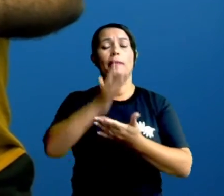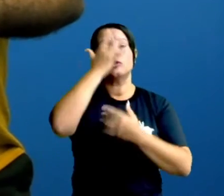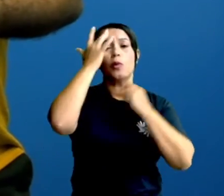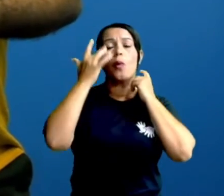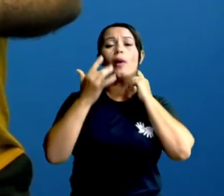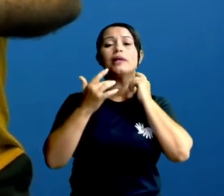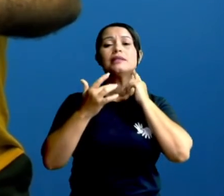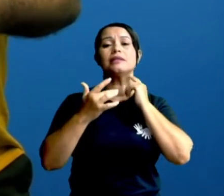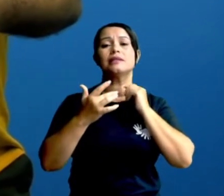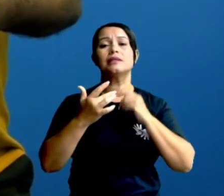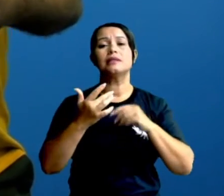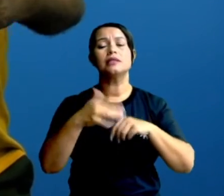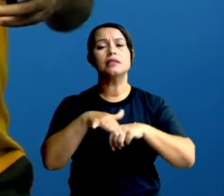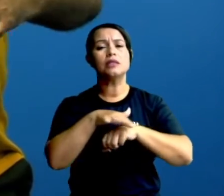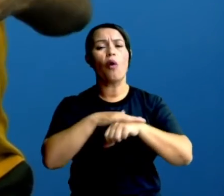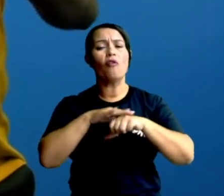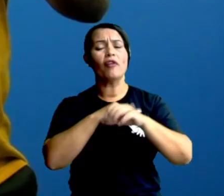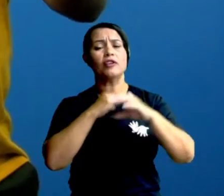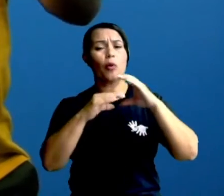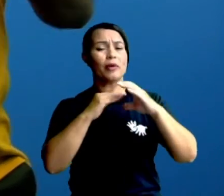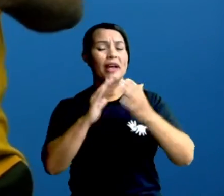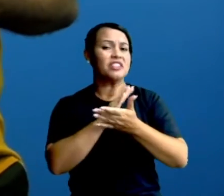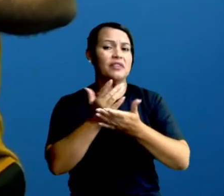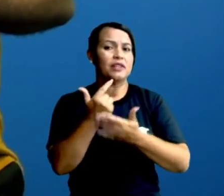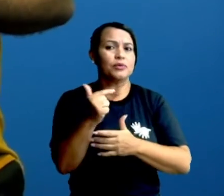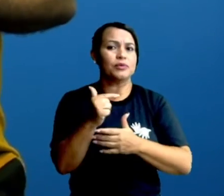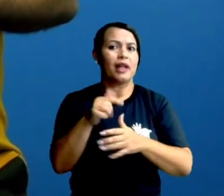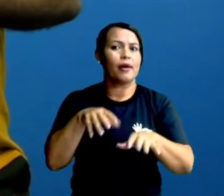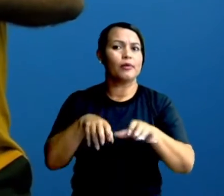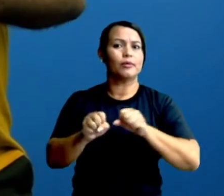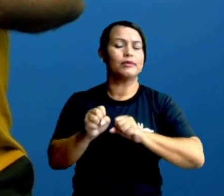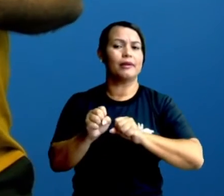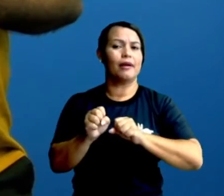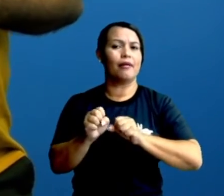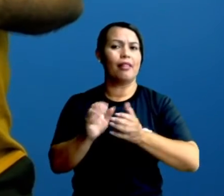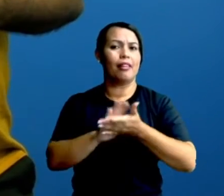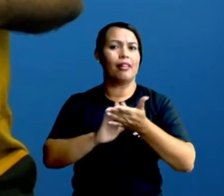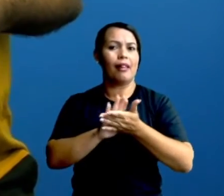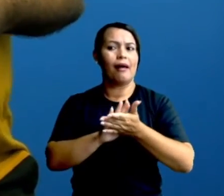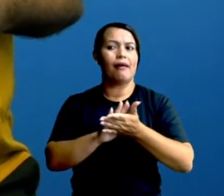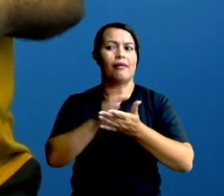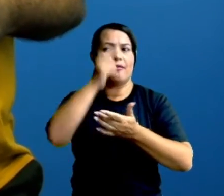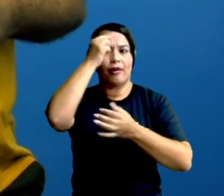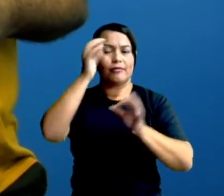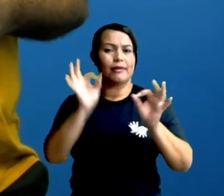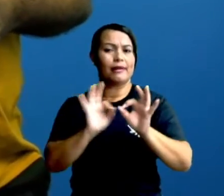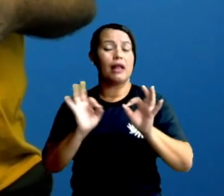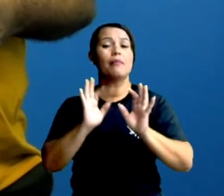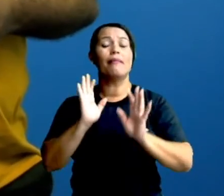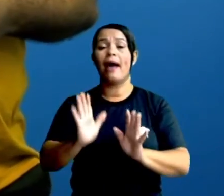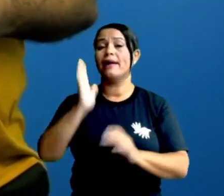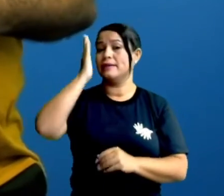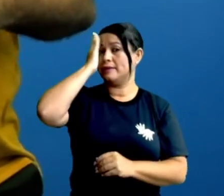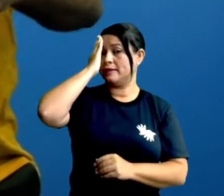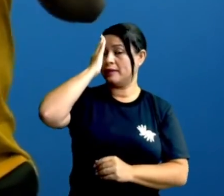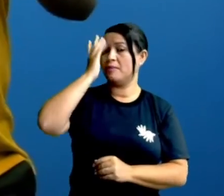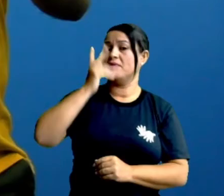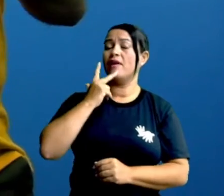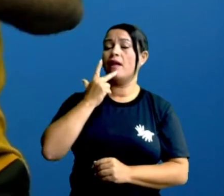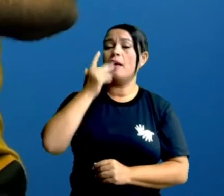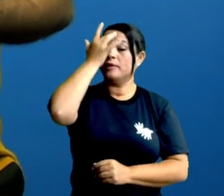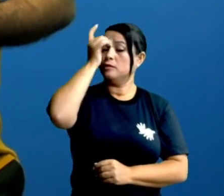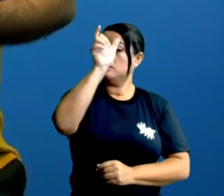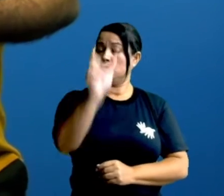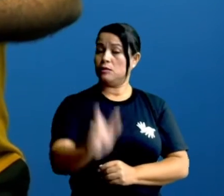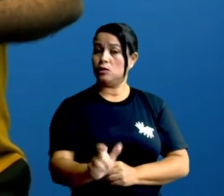populares, às vezes eles não têm nenhuma formação tão especializada, mas eles sabem falar diretamente para aquele público e,